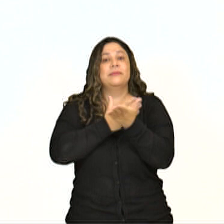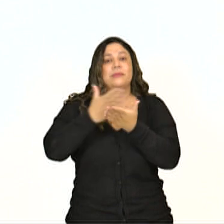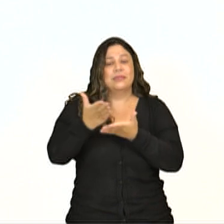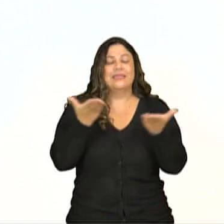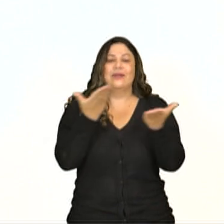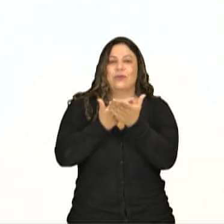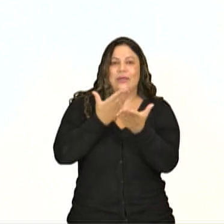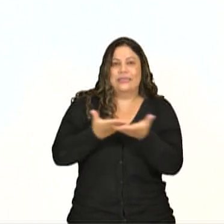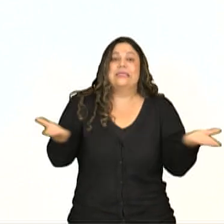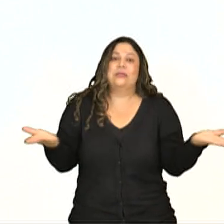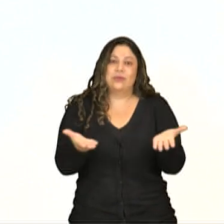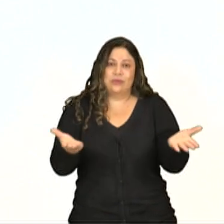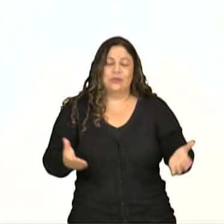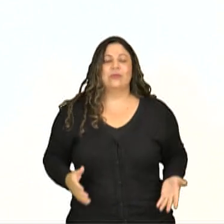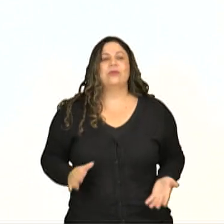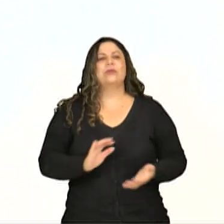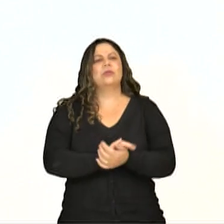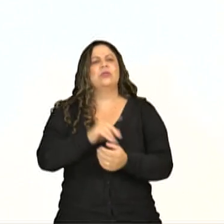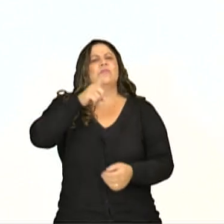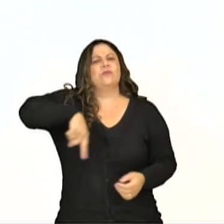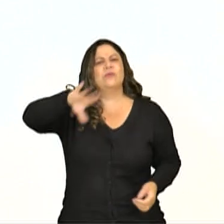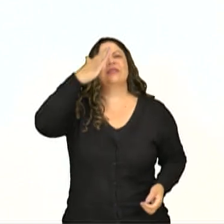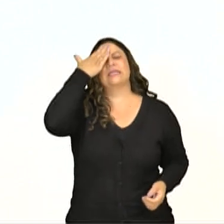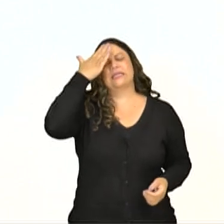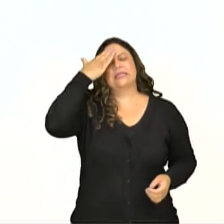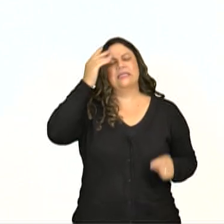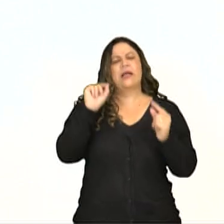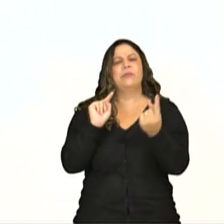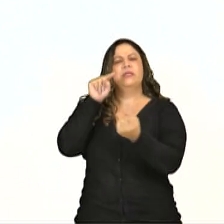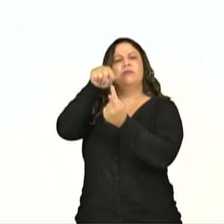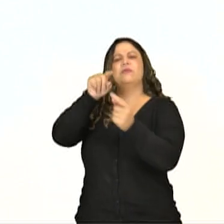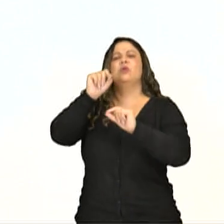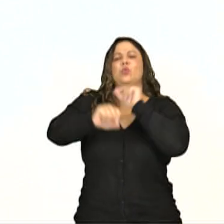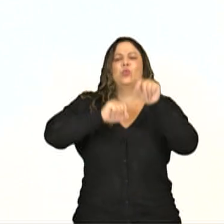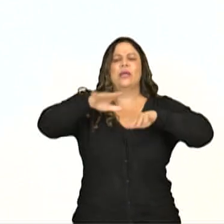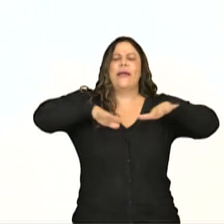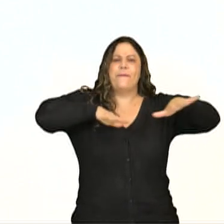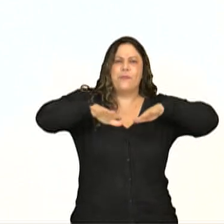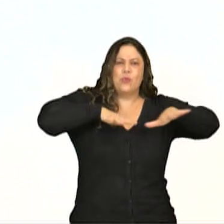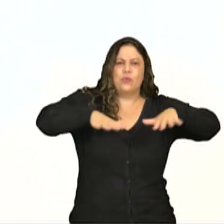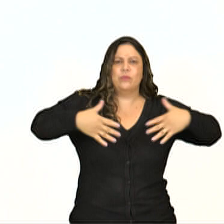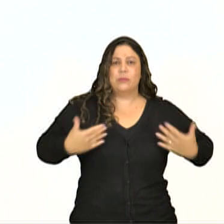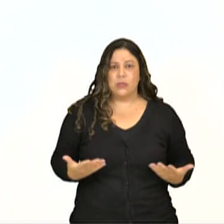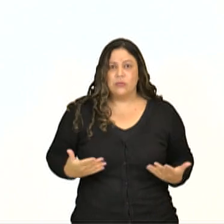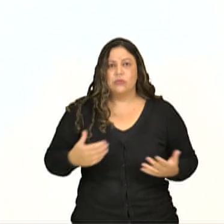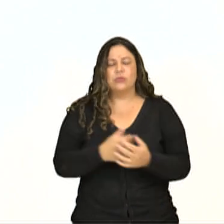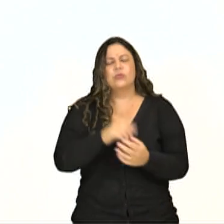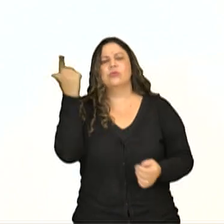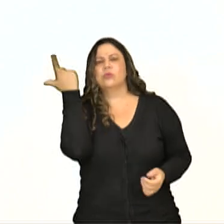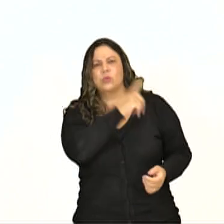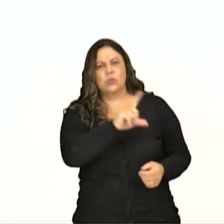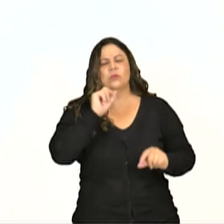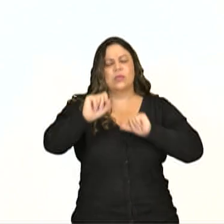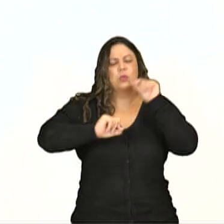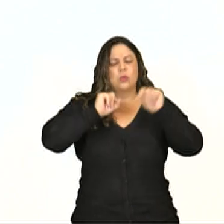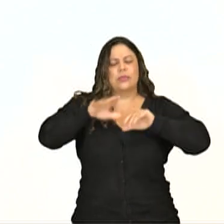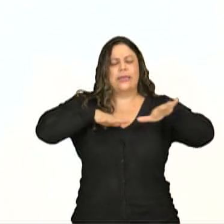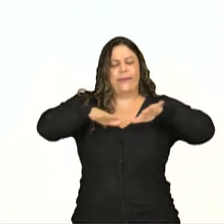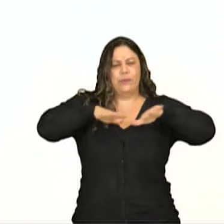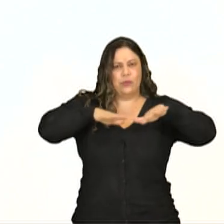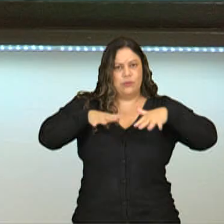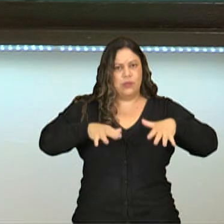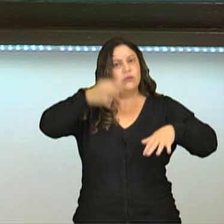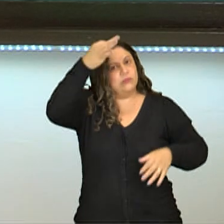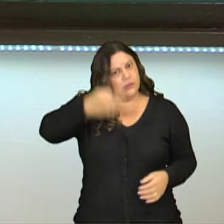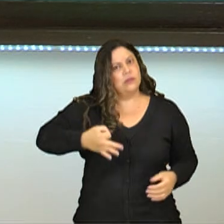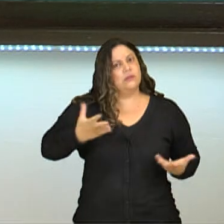aula. Você sabe definir o que é movimento? O que é se movimentar? Você consegue definir o que é um movimento? Eu tenho